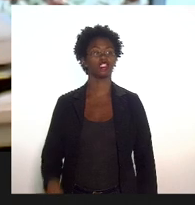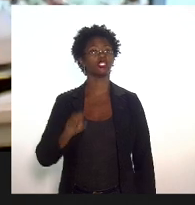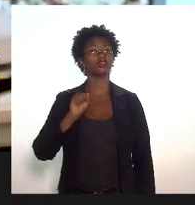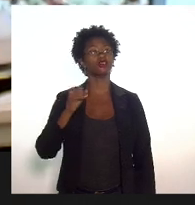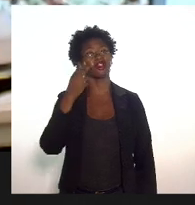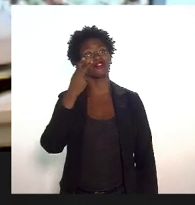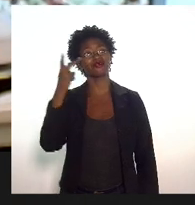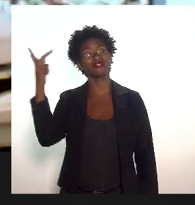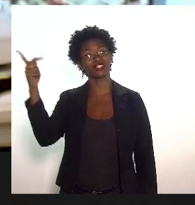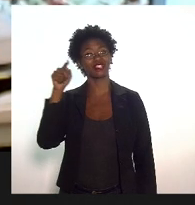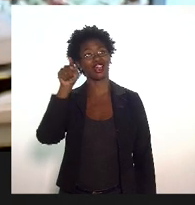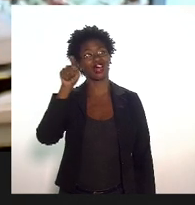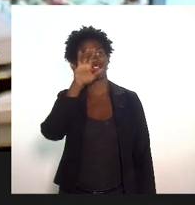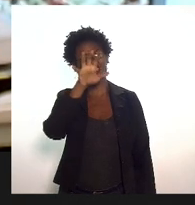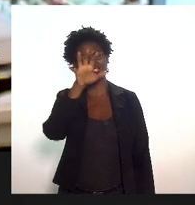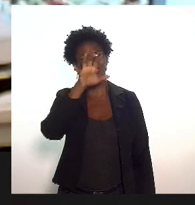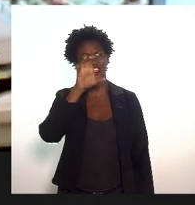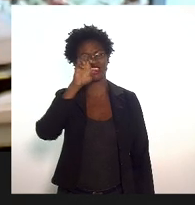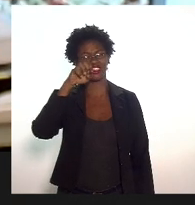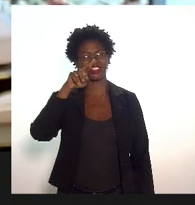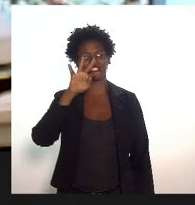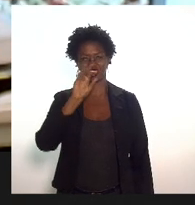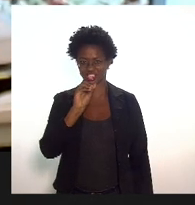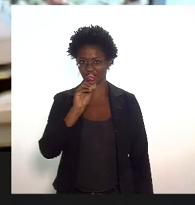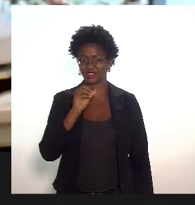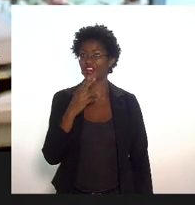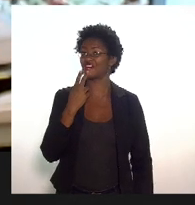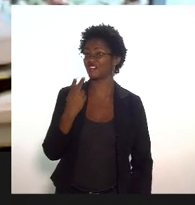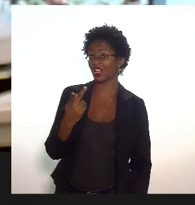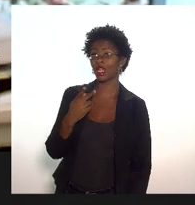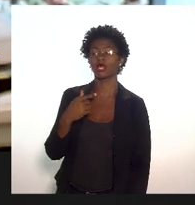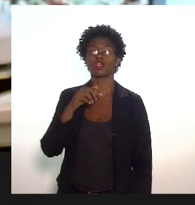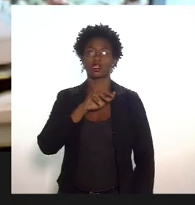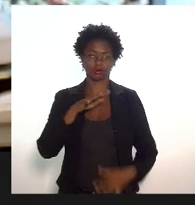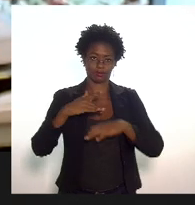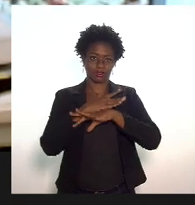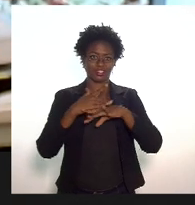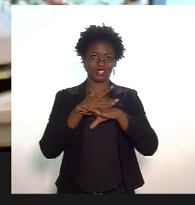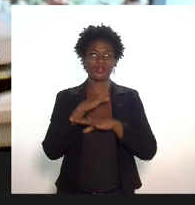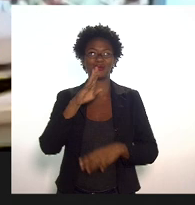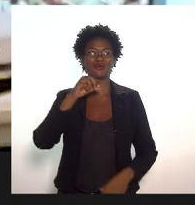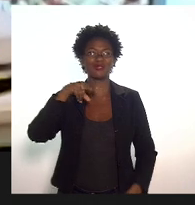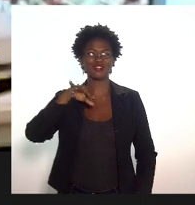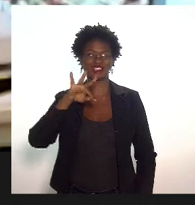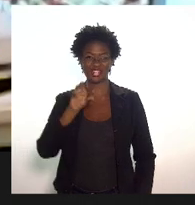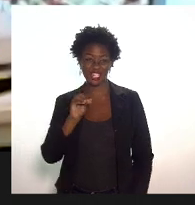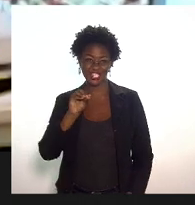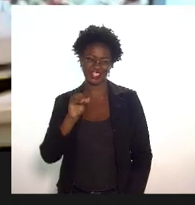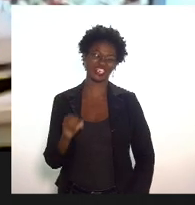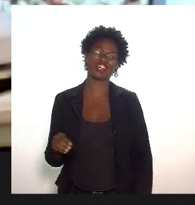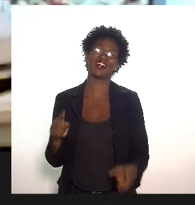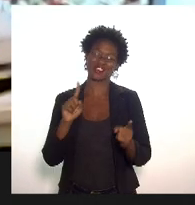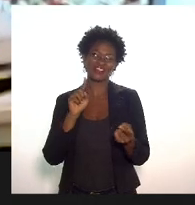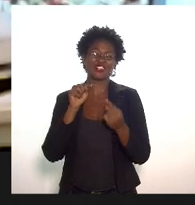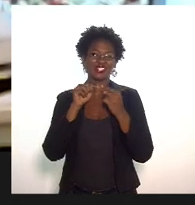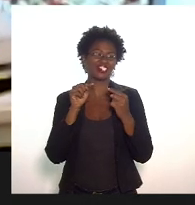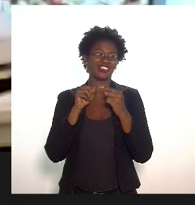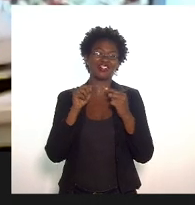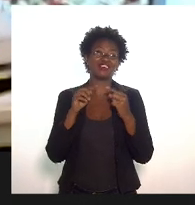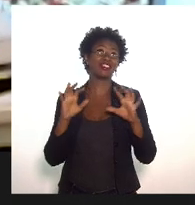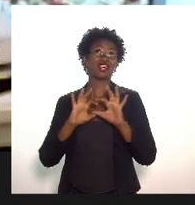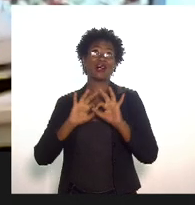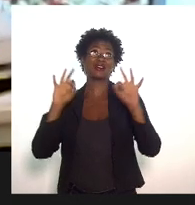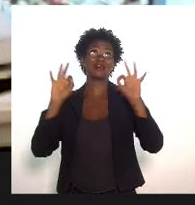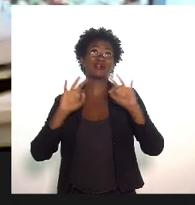Centro-Oeste, eu costumo dizer que Bonito é Fernando de Noronha no Cerrado. Ou agora, com a vossa presença, é